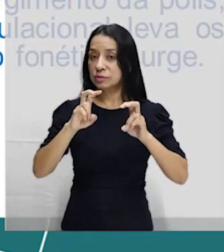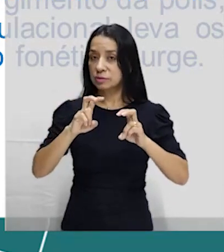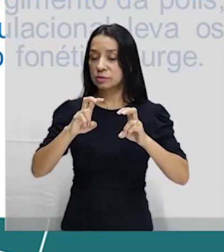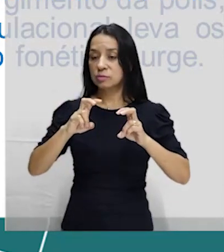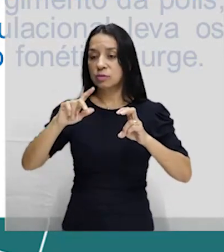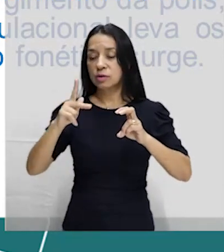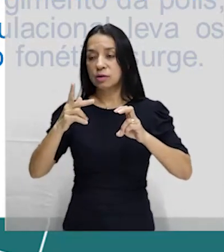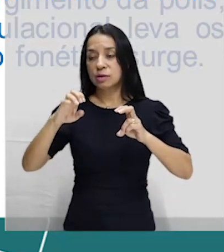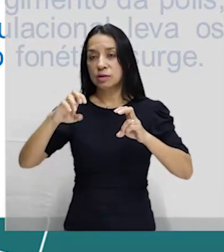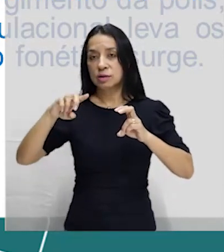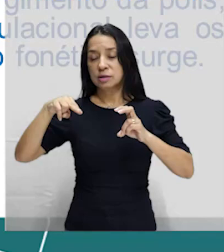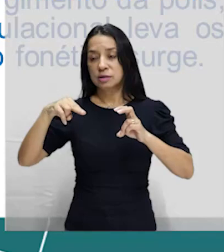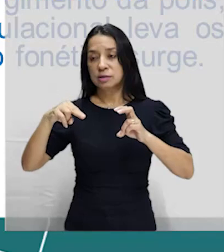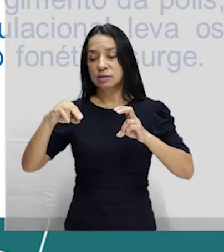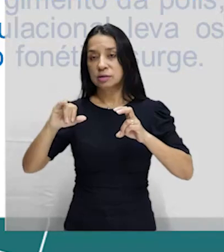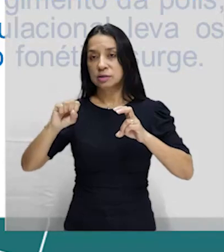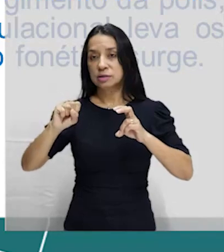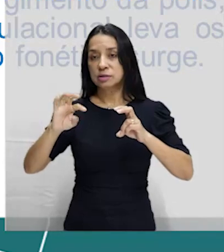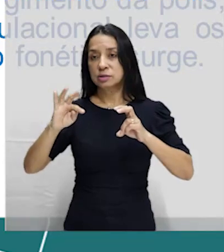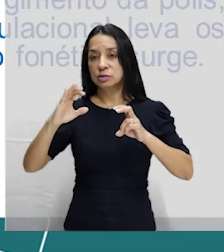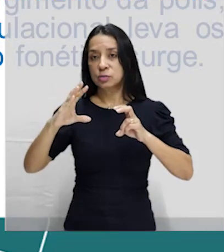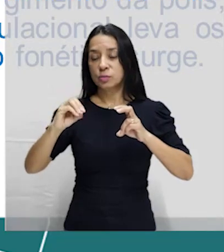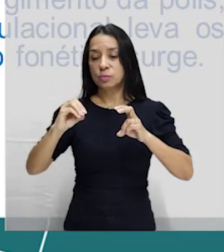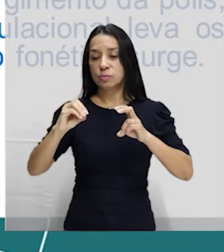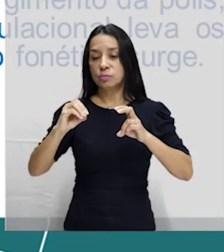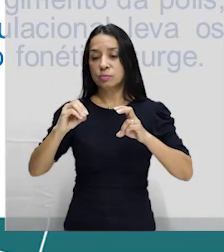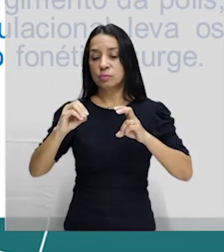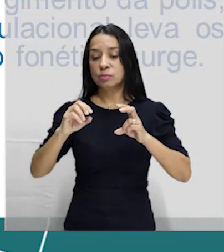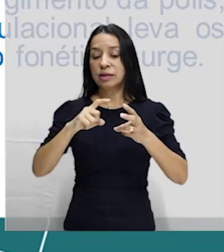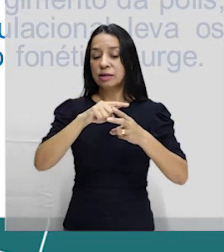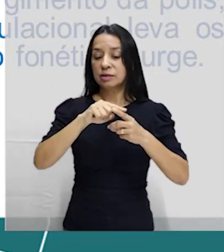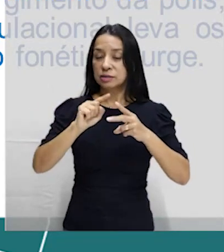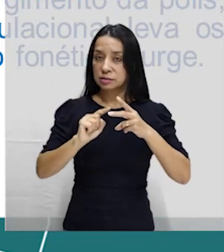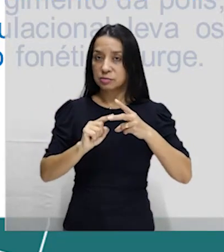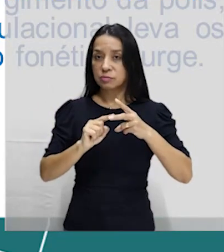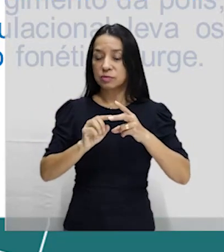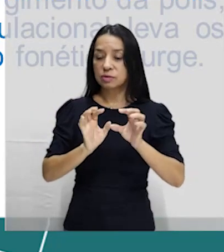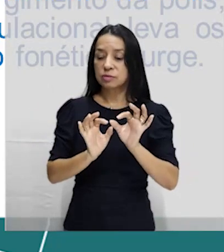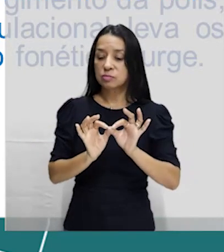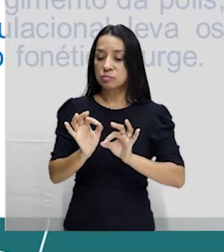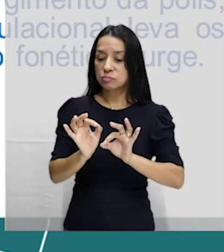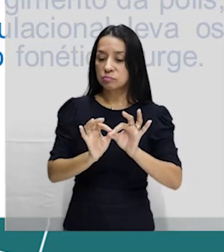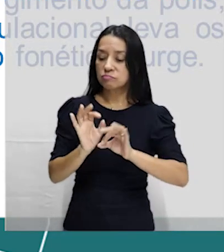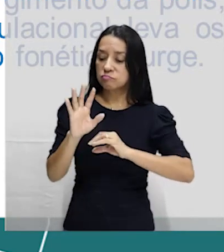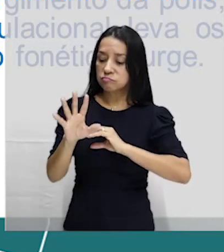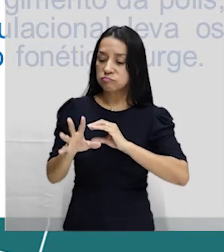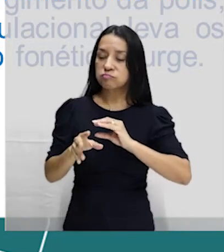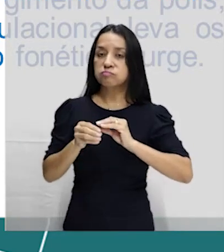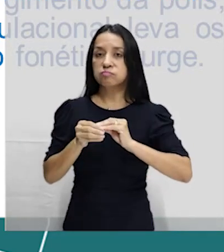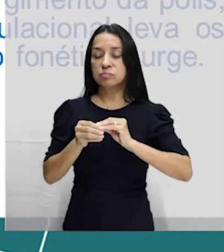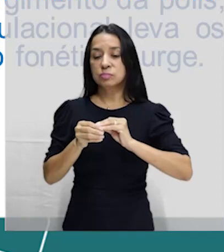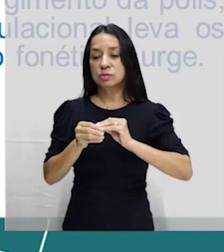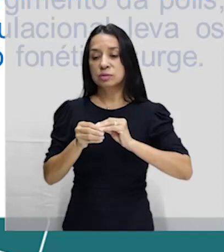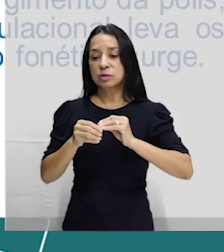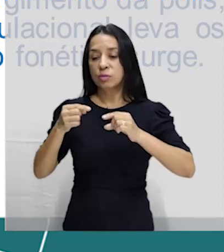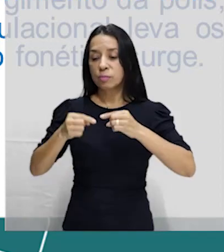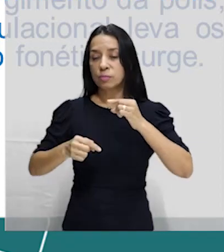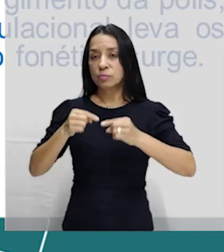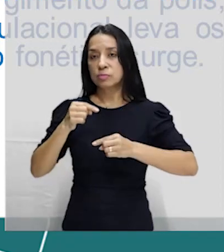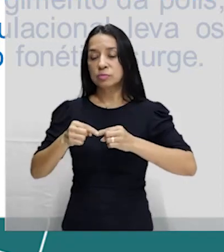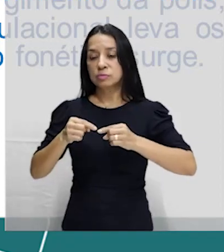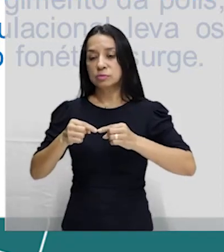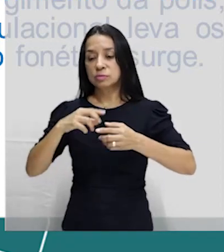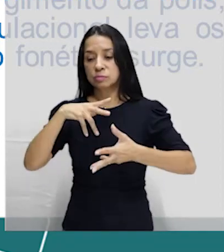fases, elas irão compor a organização política administrativa do mundo